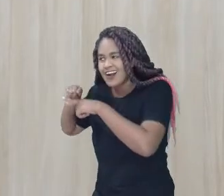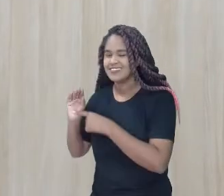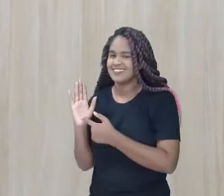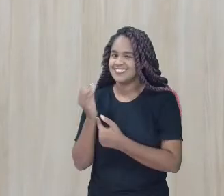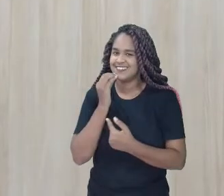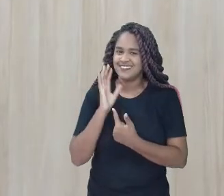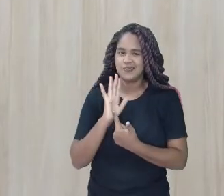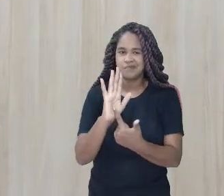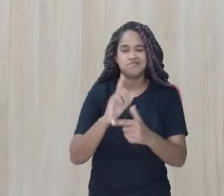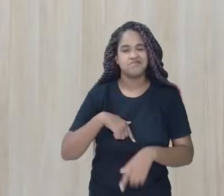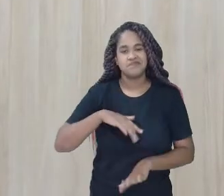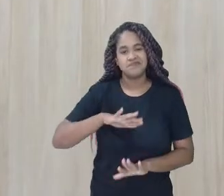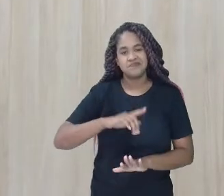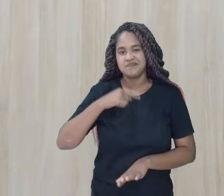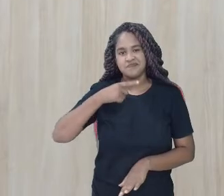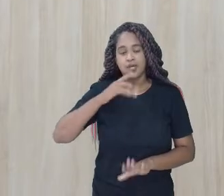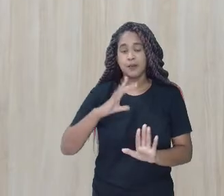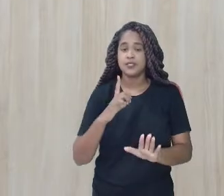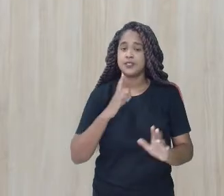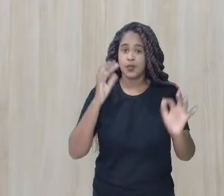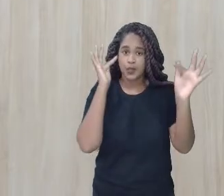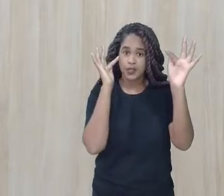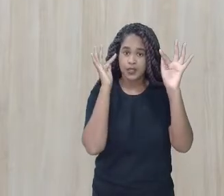teorias que acontecem com bastante